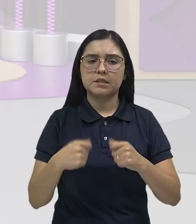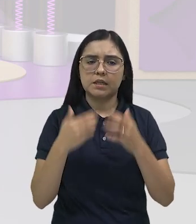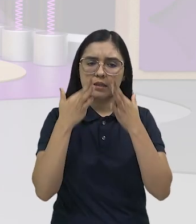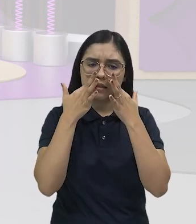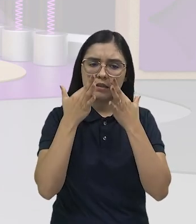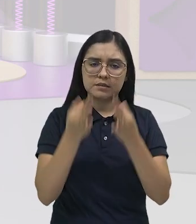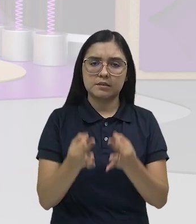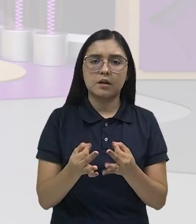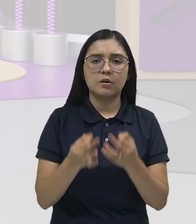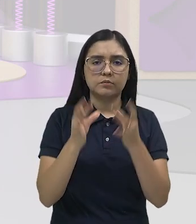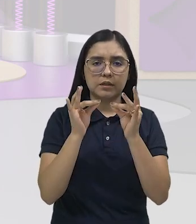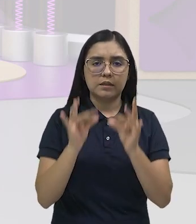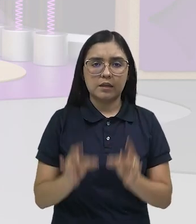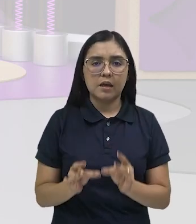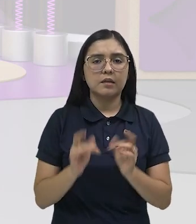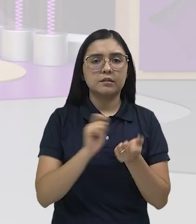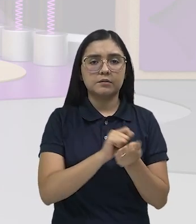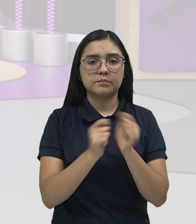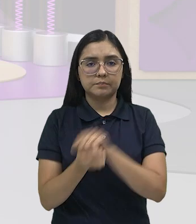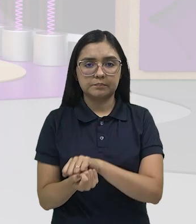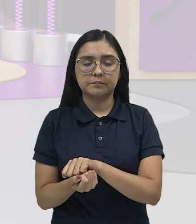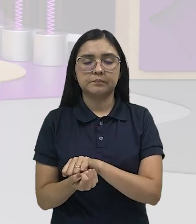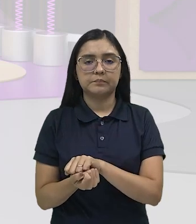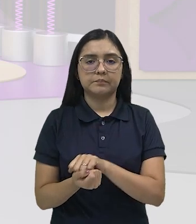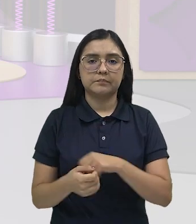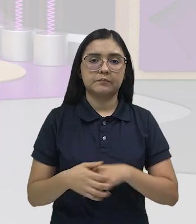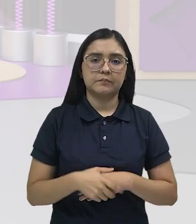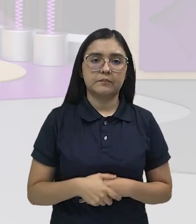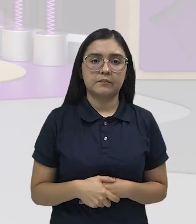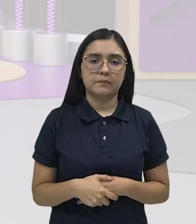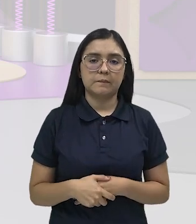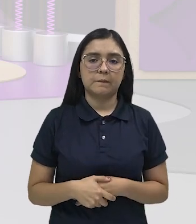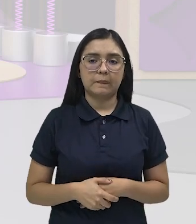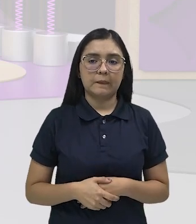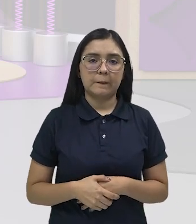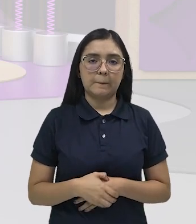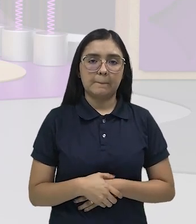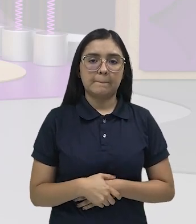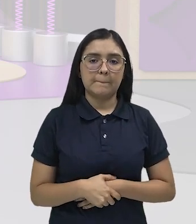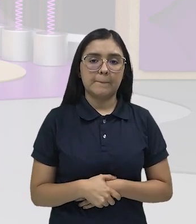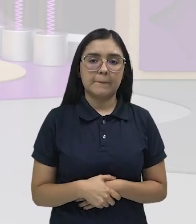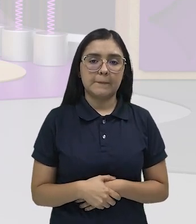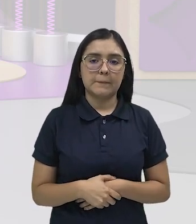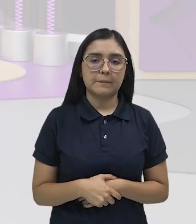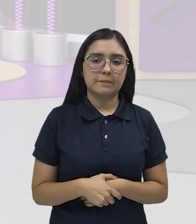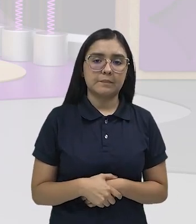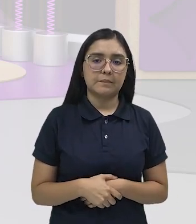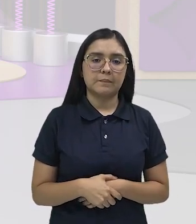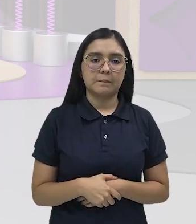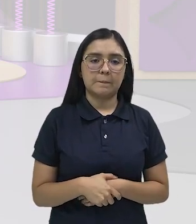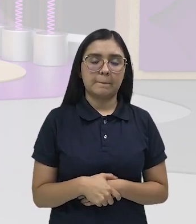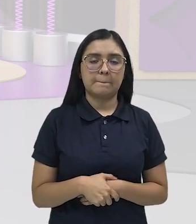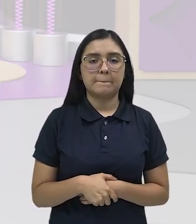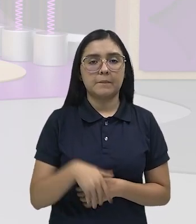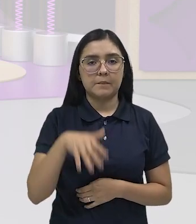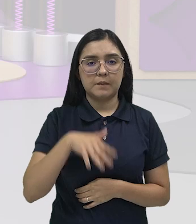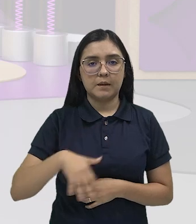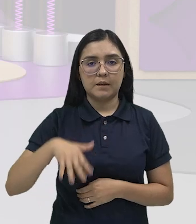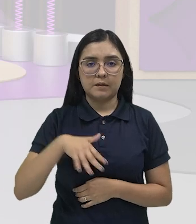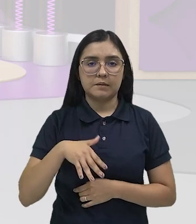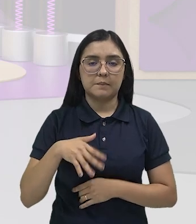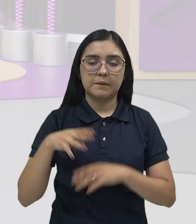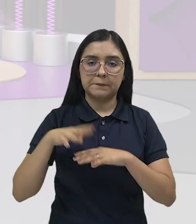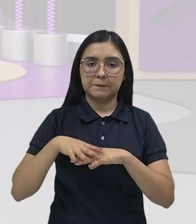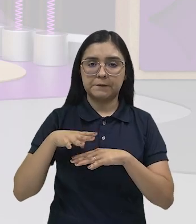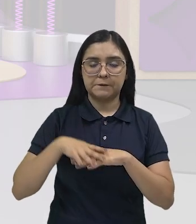detalhes, dessa transcodificação da língua mãe, certo? Para a linguagem da